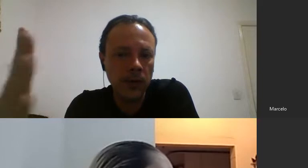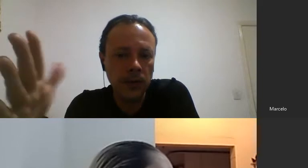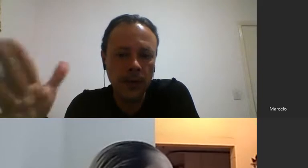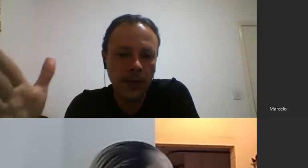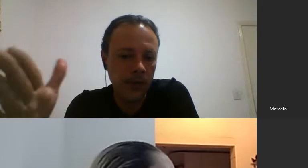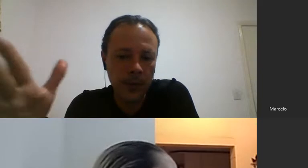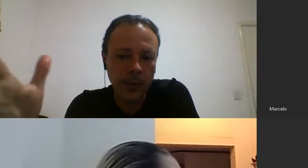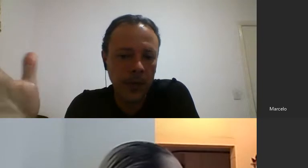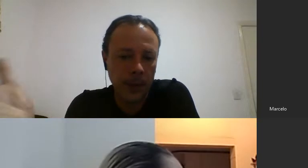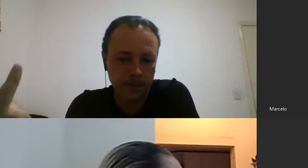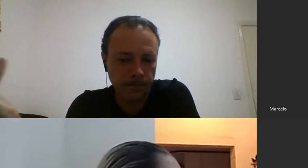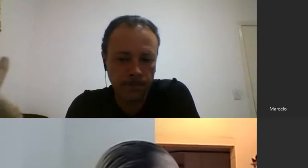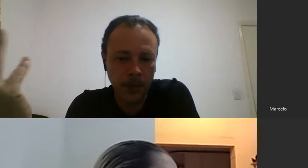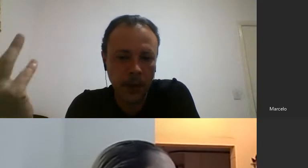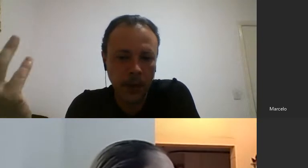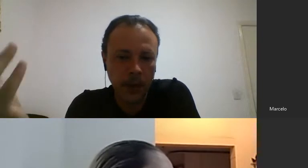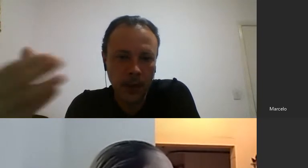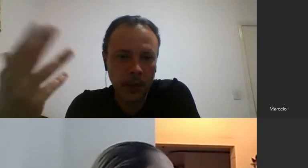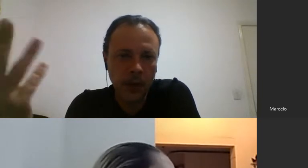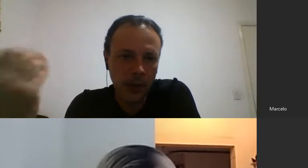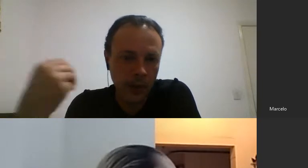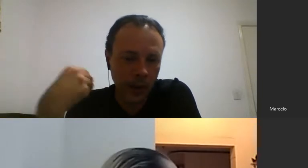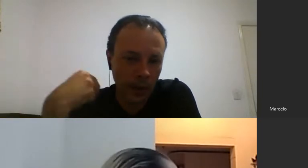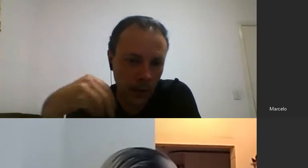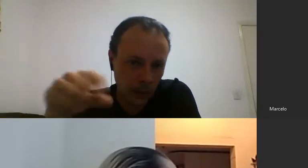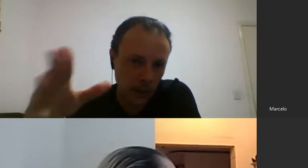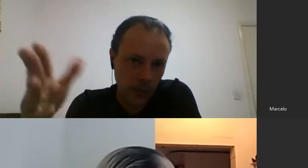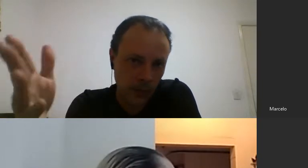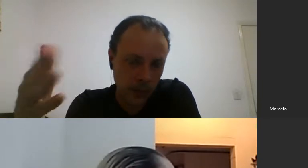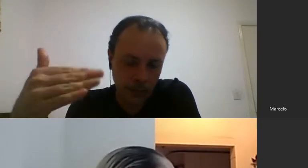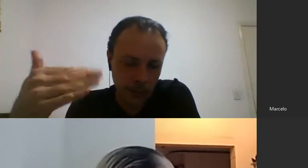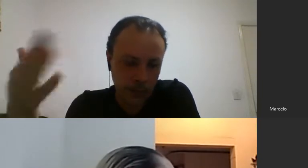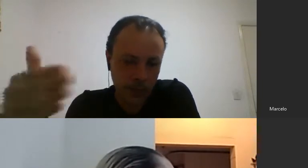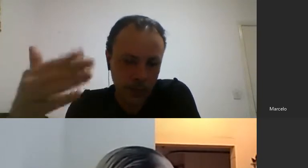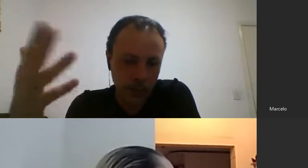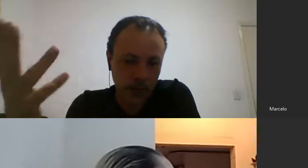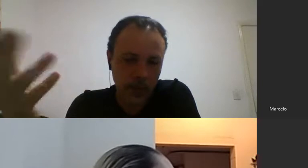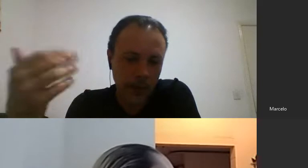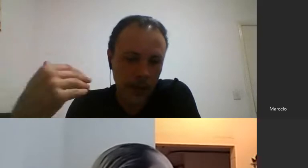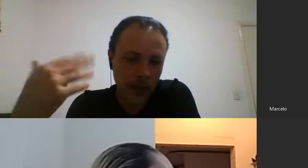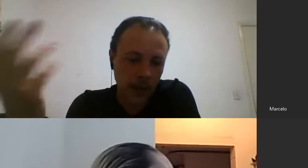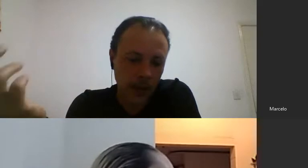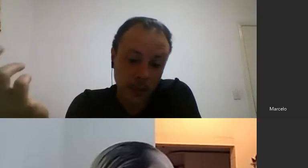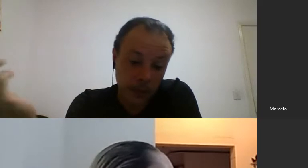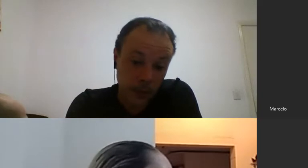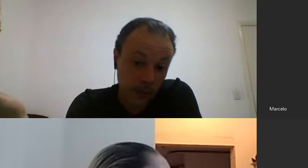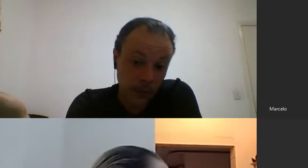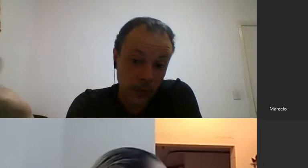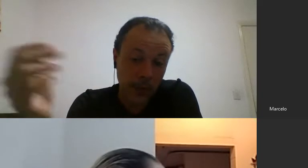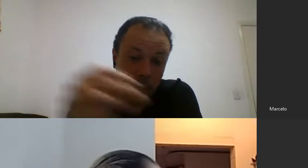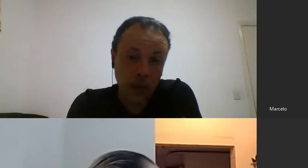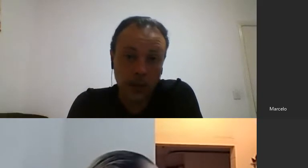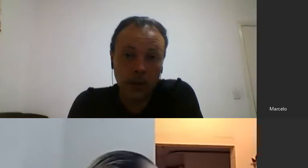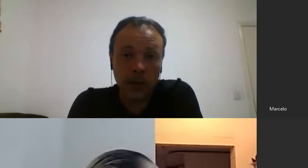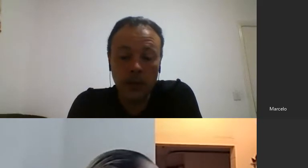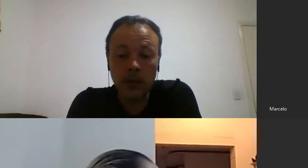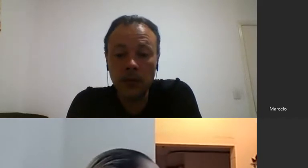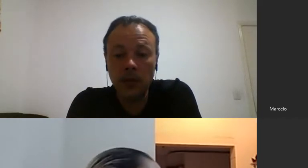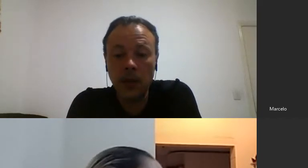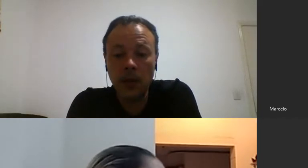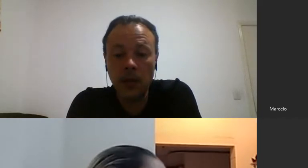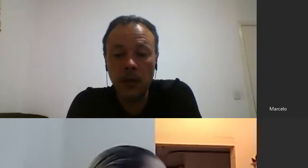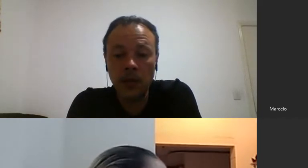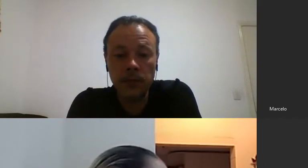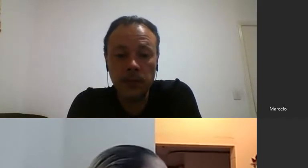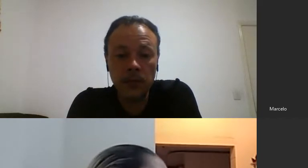prova ou não, a gente vai ver, vamos esperar, tá? Eu acho que não, eu vou já sinalizar, mas tudo é possível, né? A